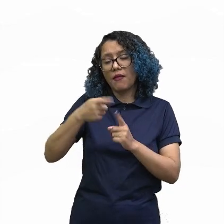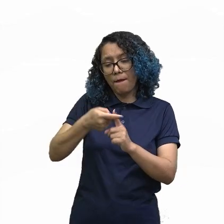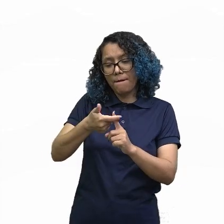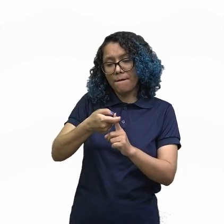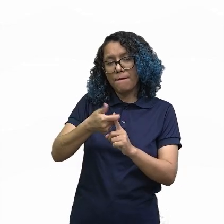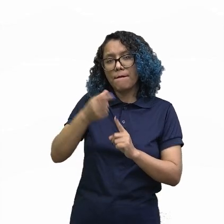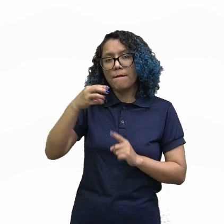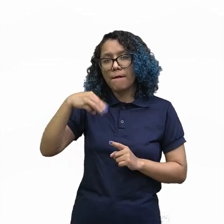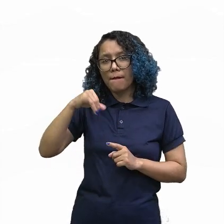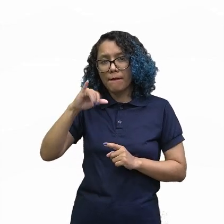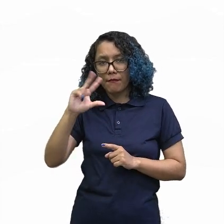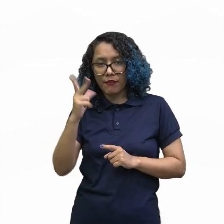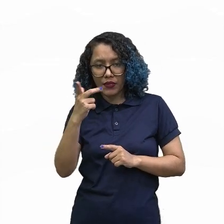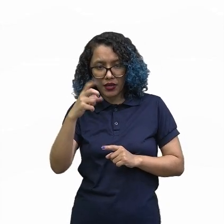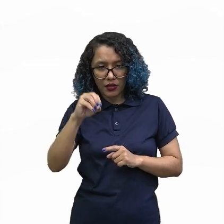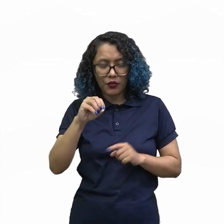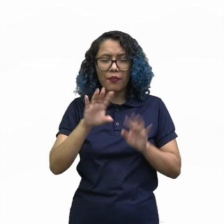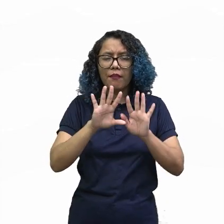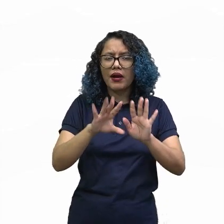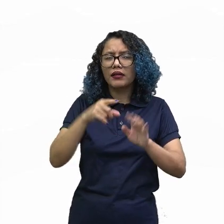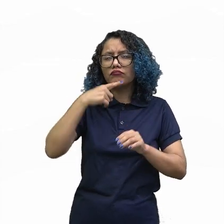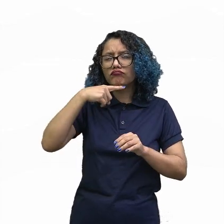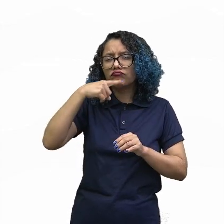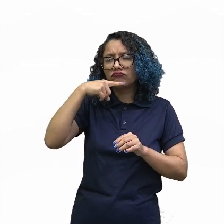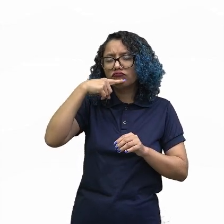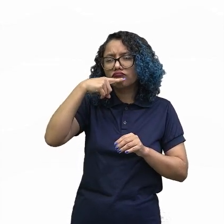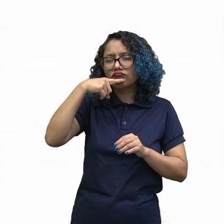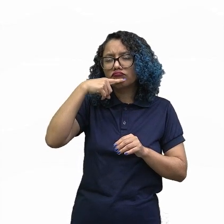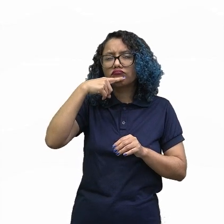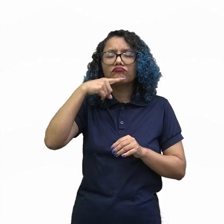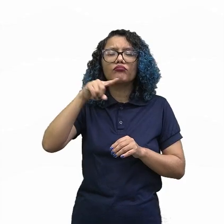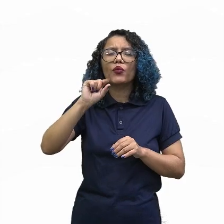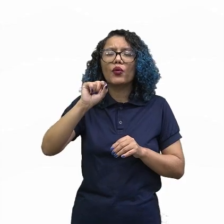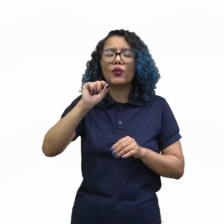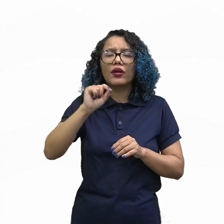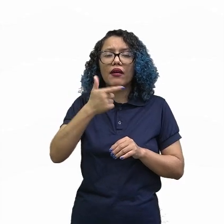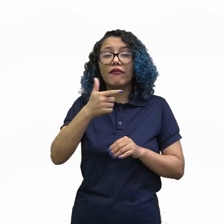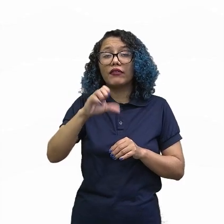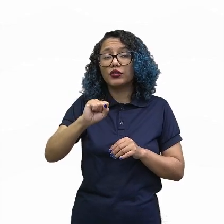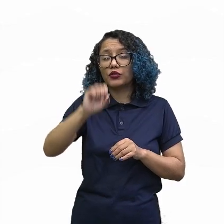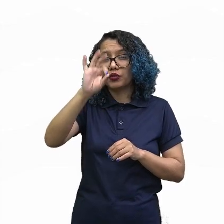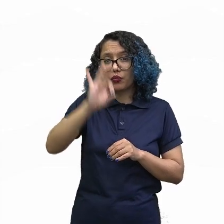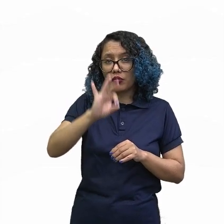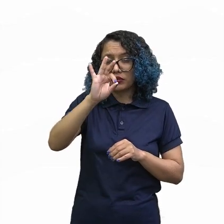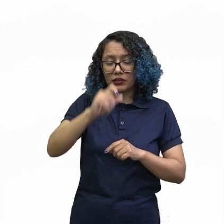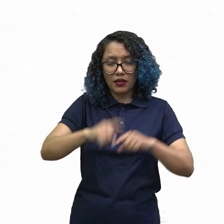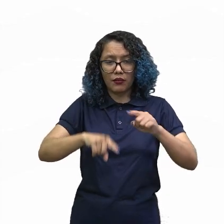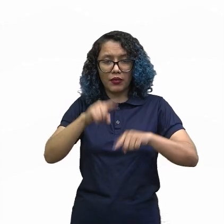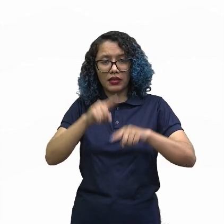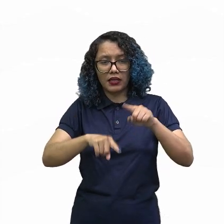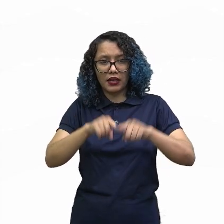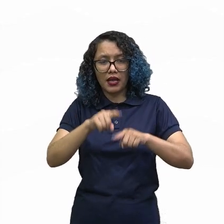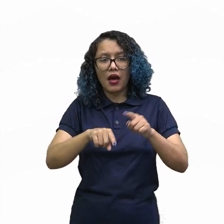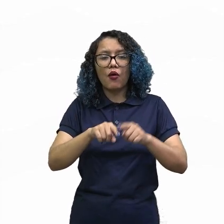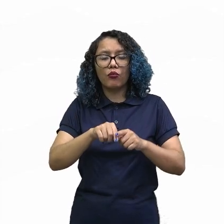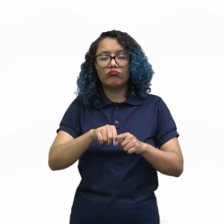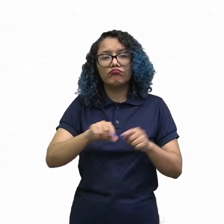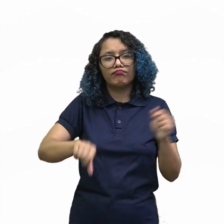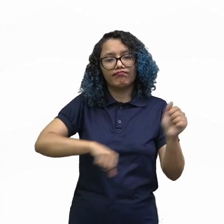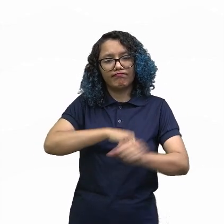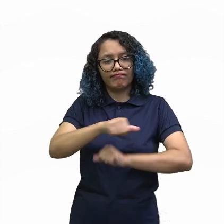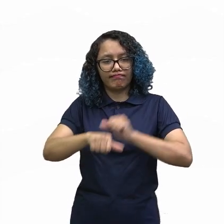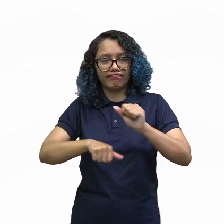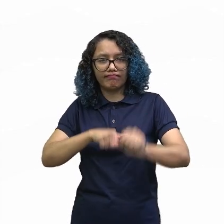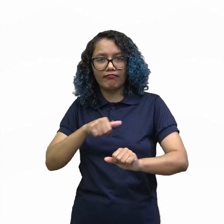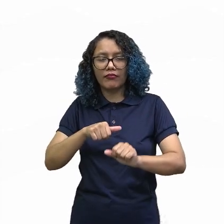No caso da cana-de-açúcar, cerca de 28% do material é transformado